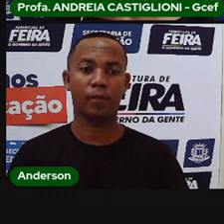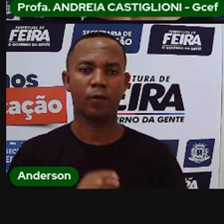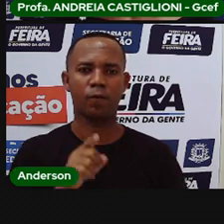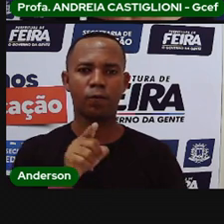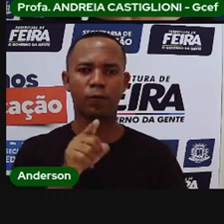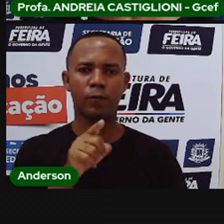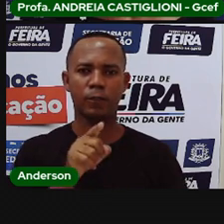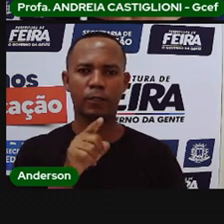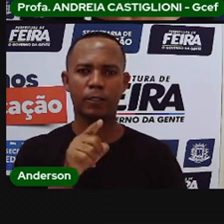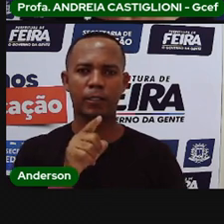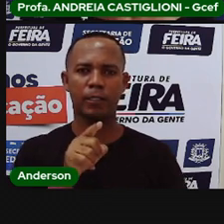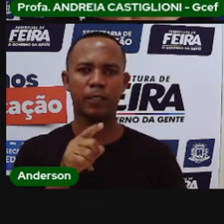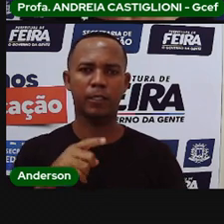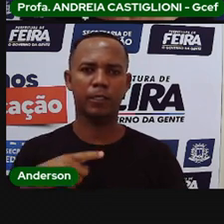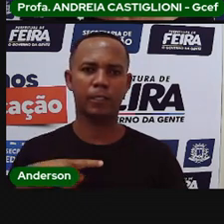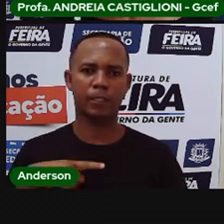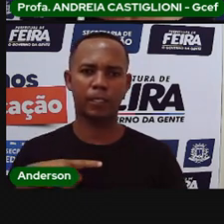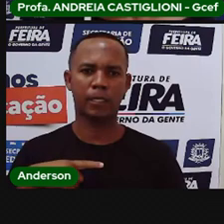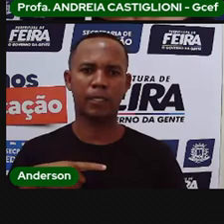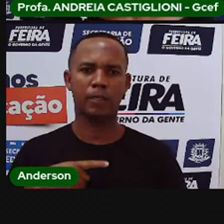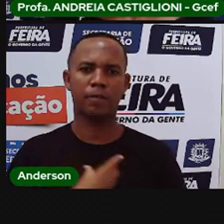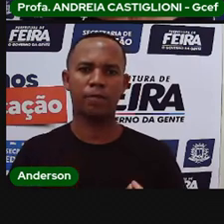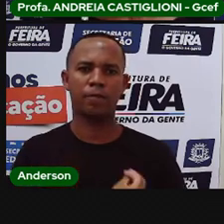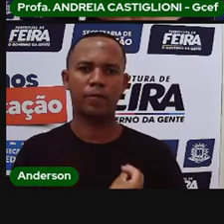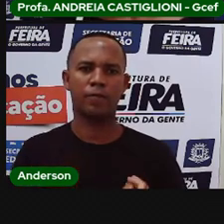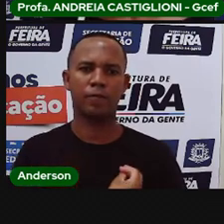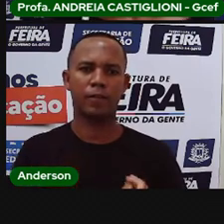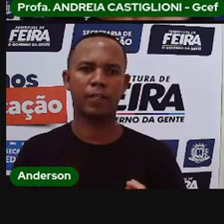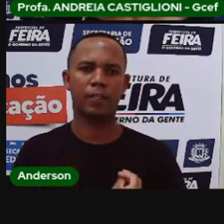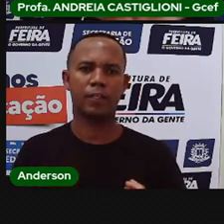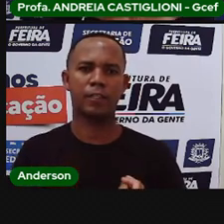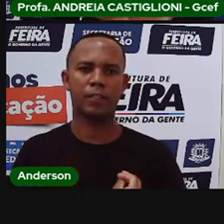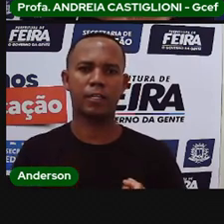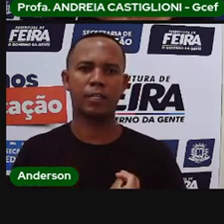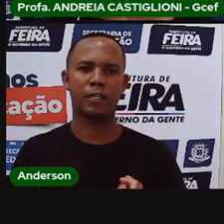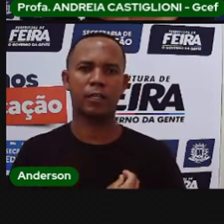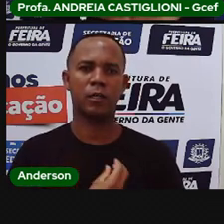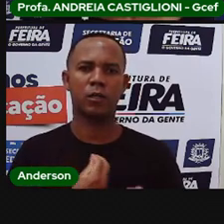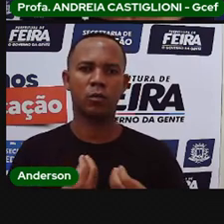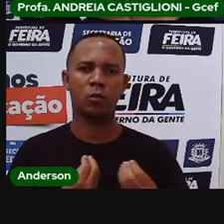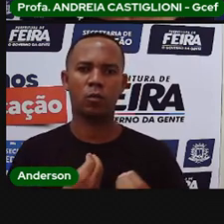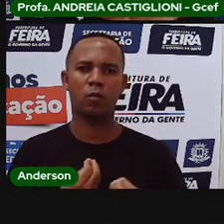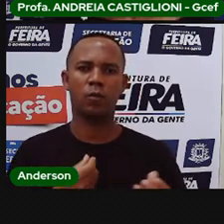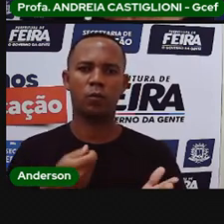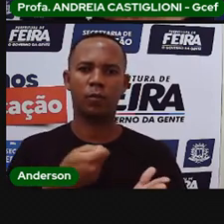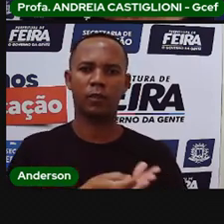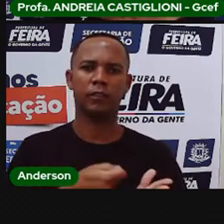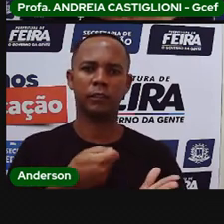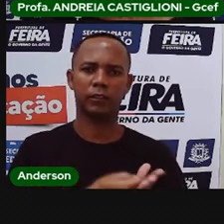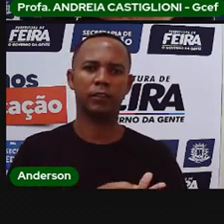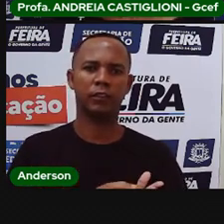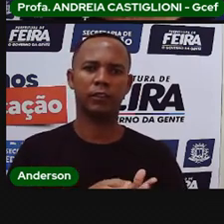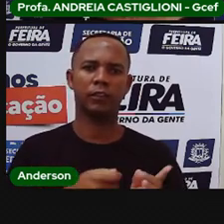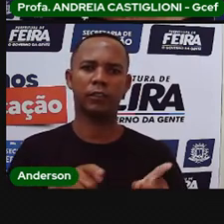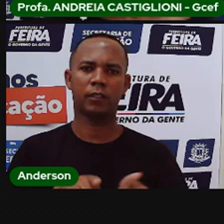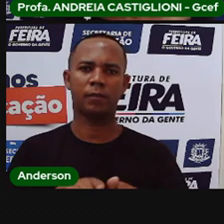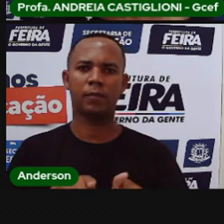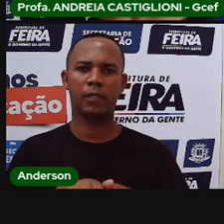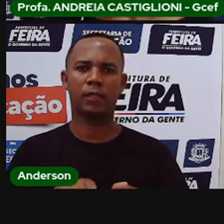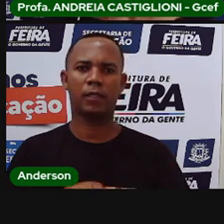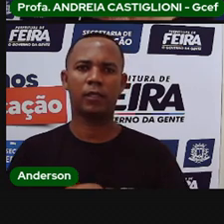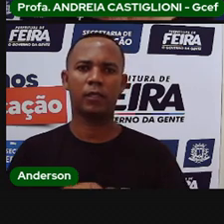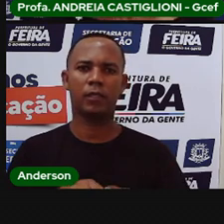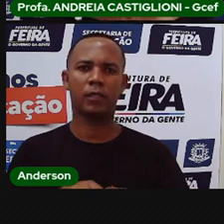Você, né, que tem essa vivência ampla, né, dentro desse protagonismo enquanto influencer, enquanto